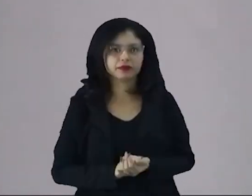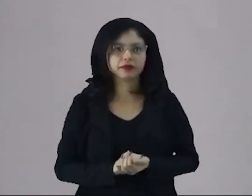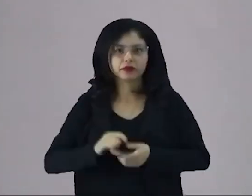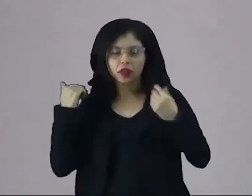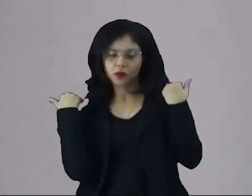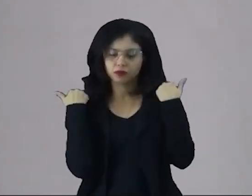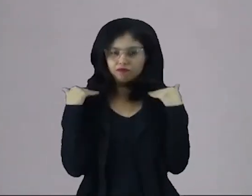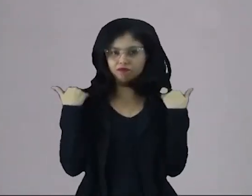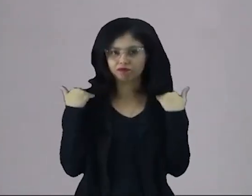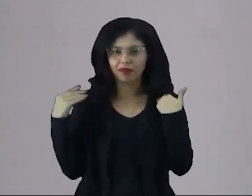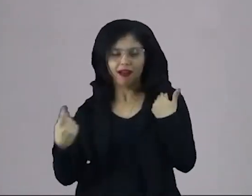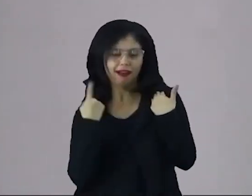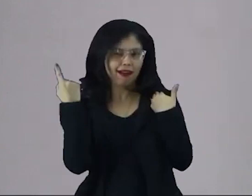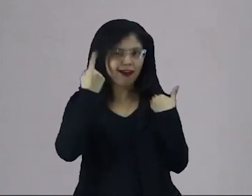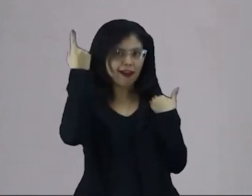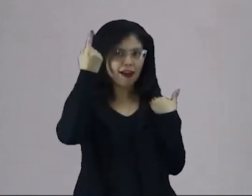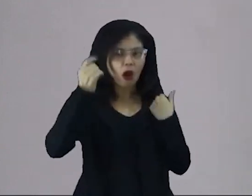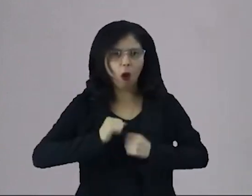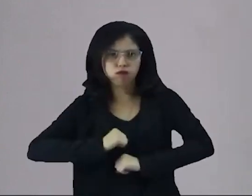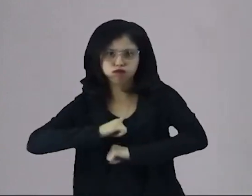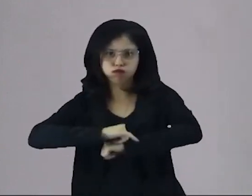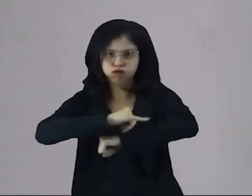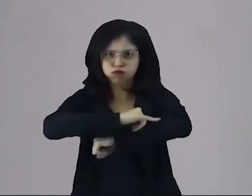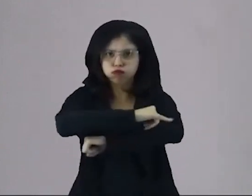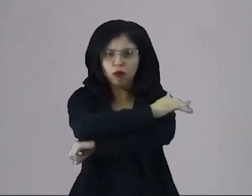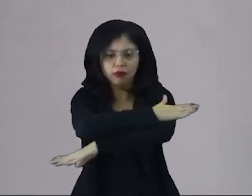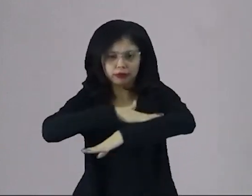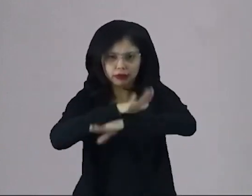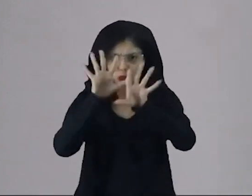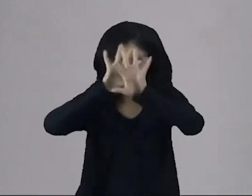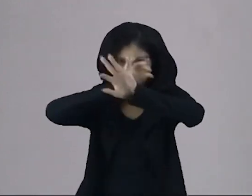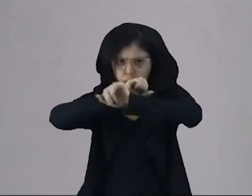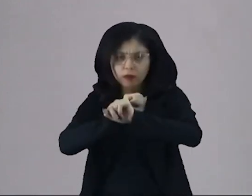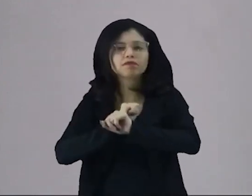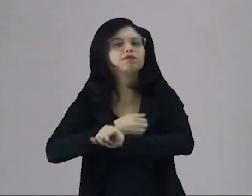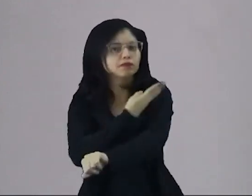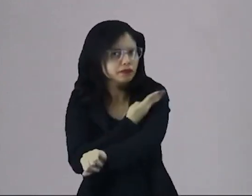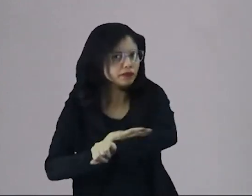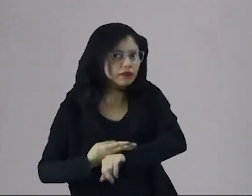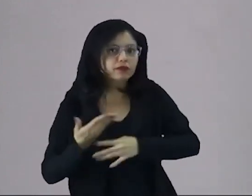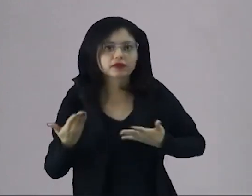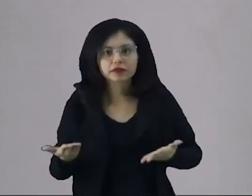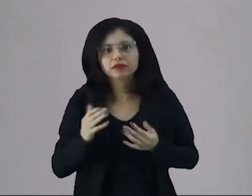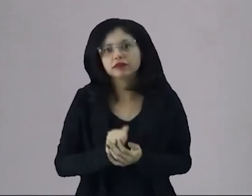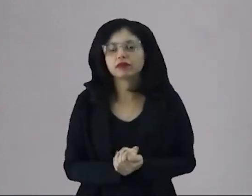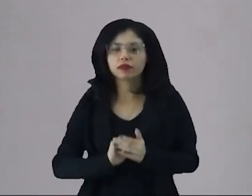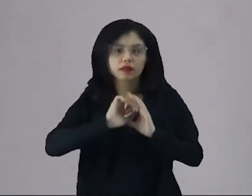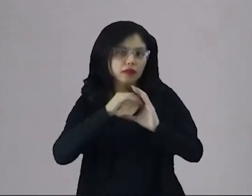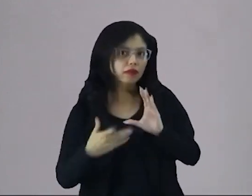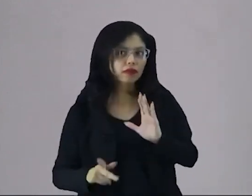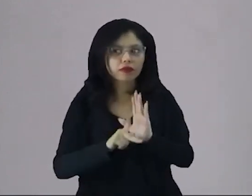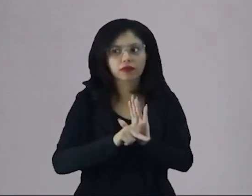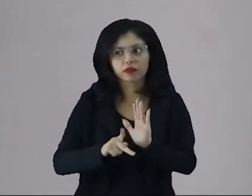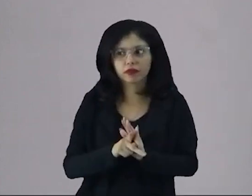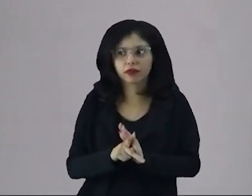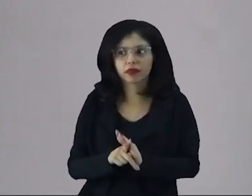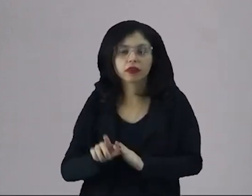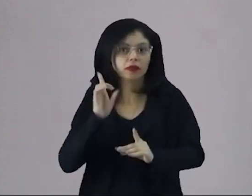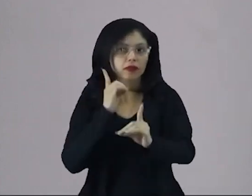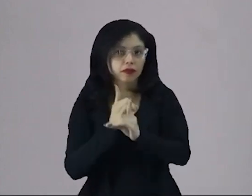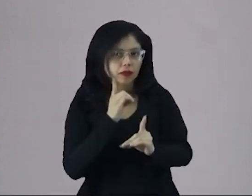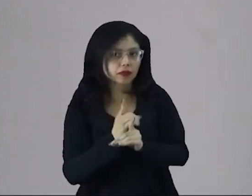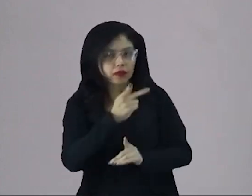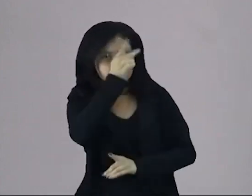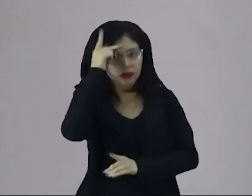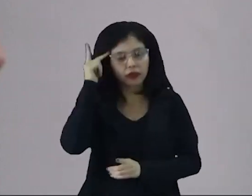Cabelo curto, alta, magra ou gorda, pele negra ou pele branca, enfim. Isso são as características que vão identificar